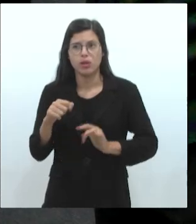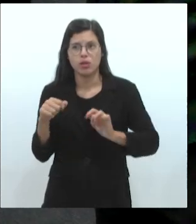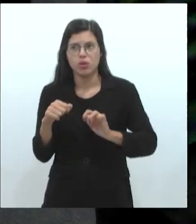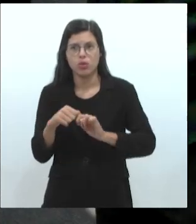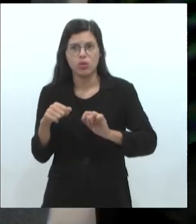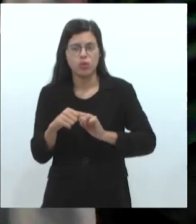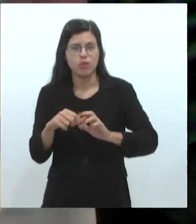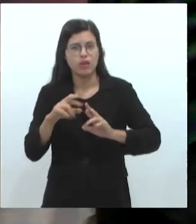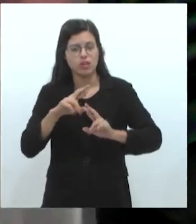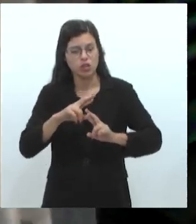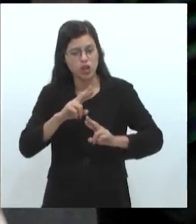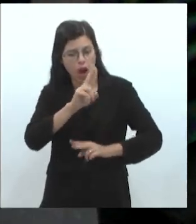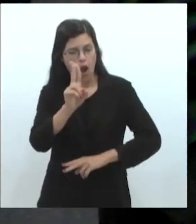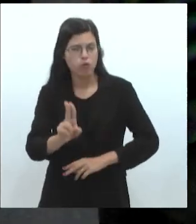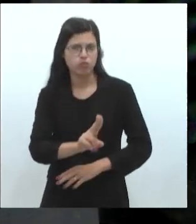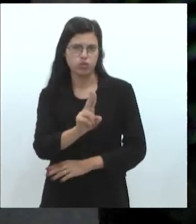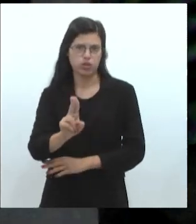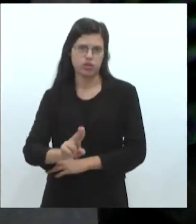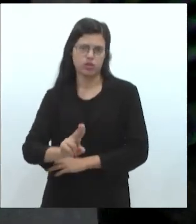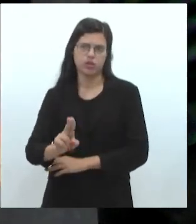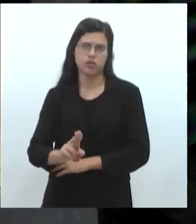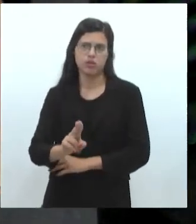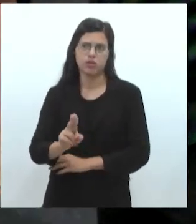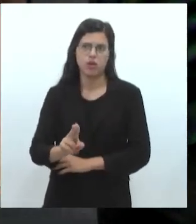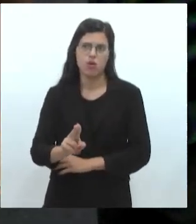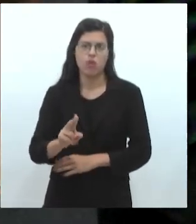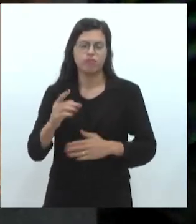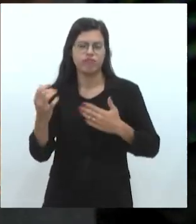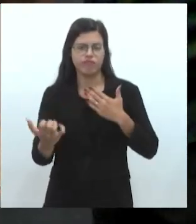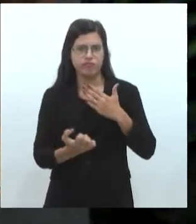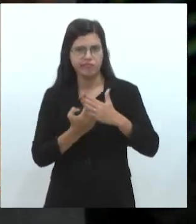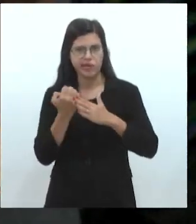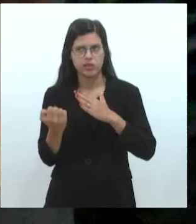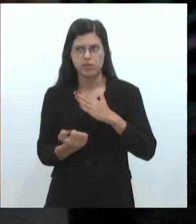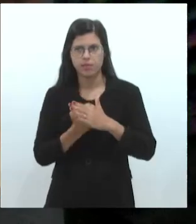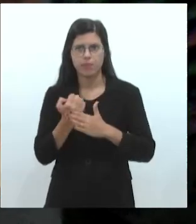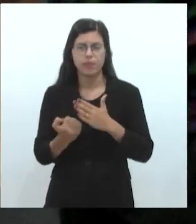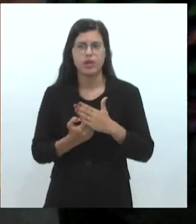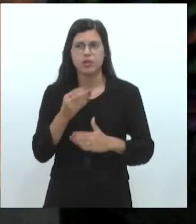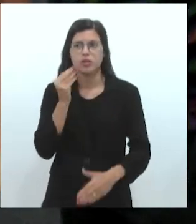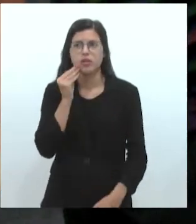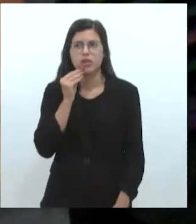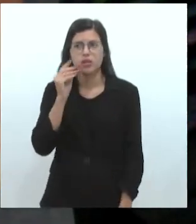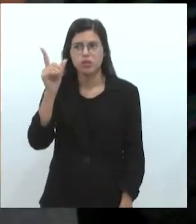de novo nas empresas para diminuir o